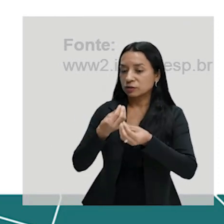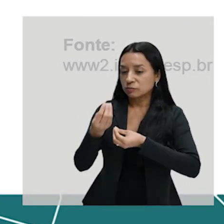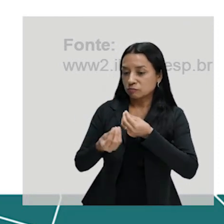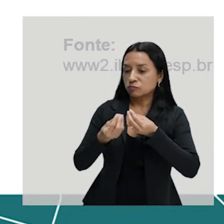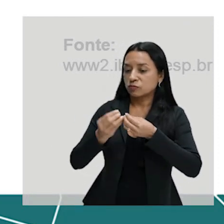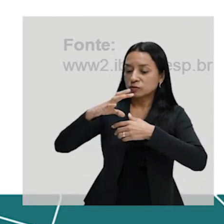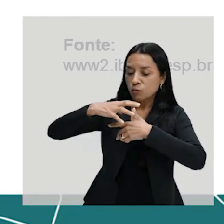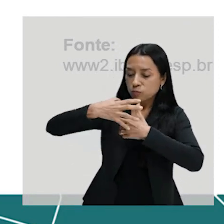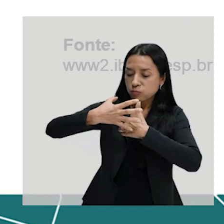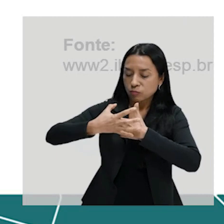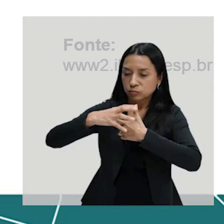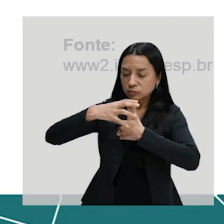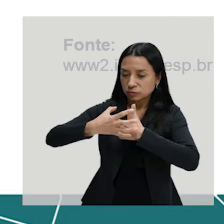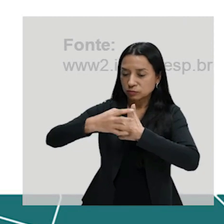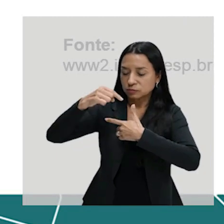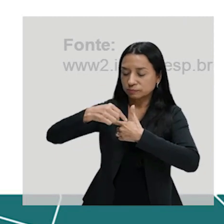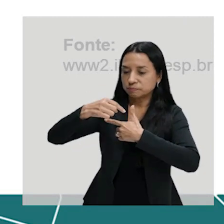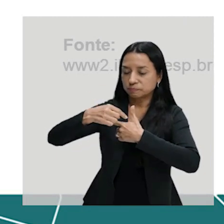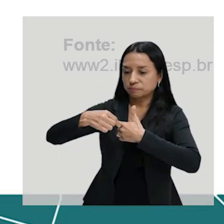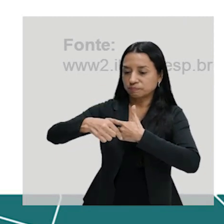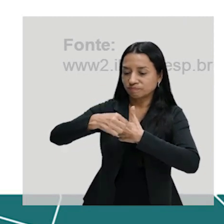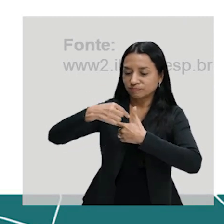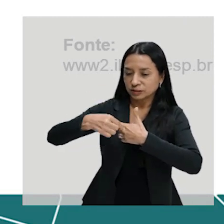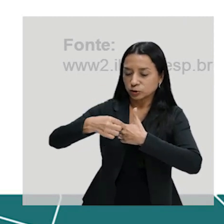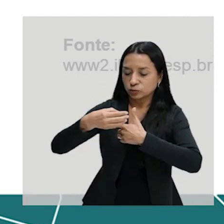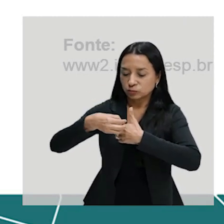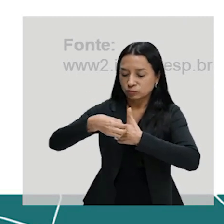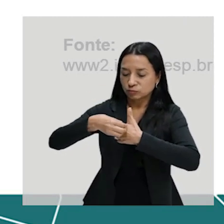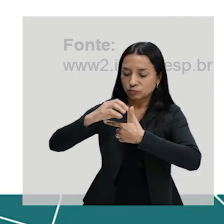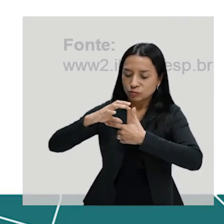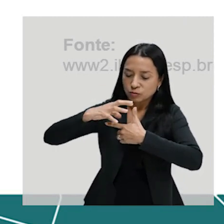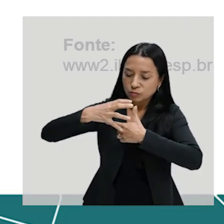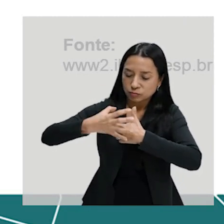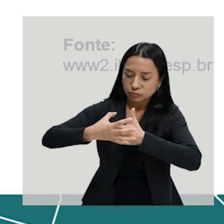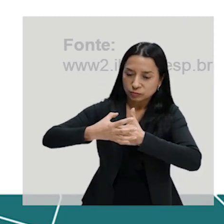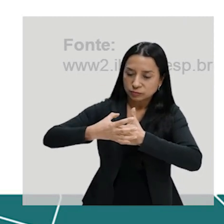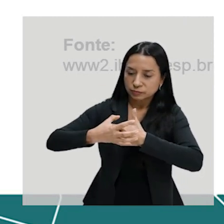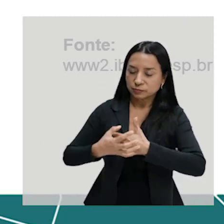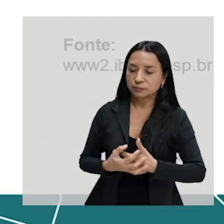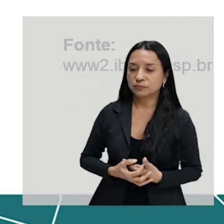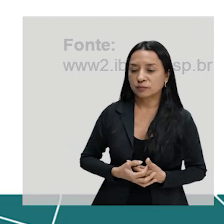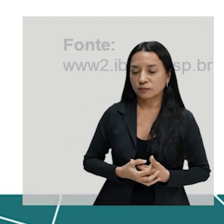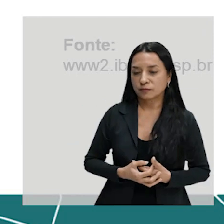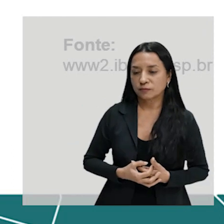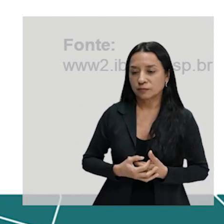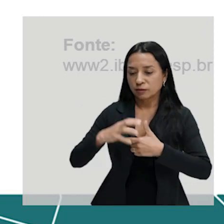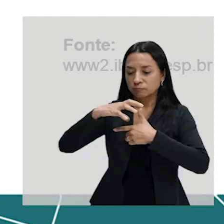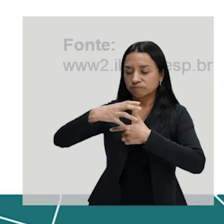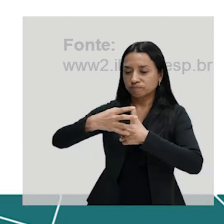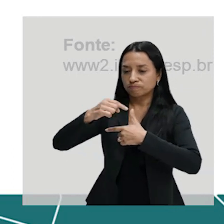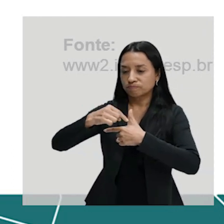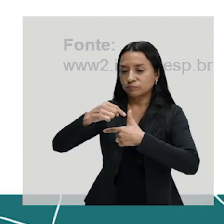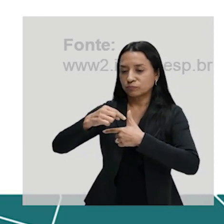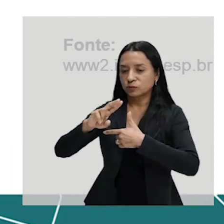fosse uma bolsinha onde o testículo está dentro dessa bolsa tá essa essa bolsa